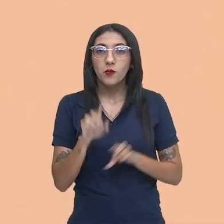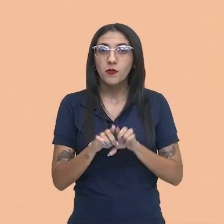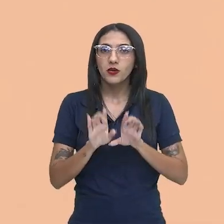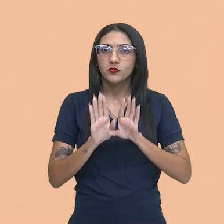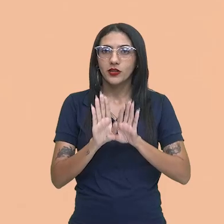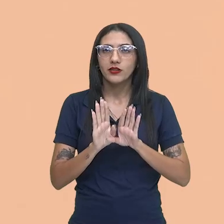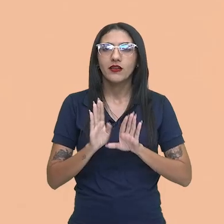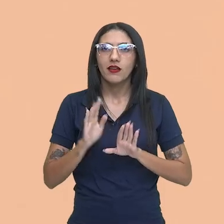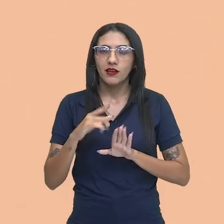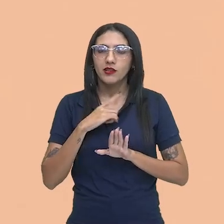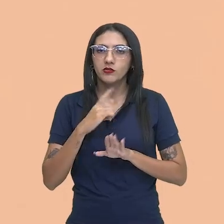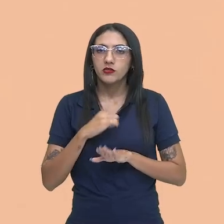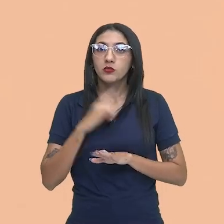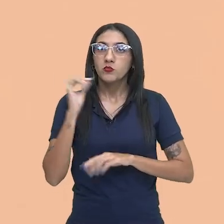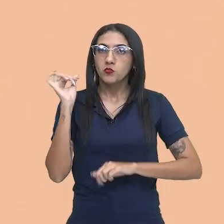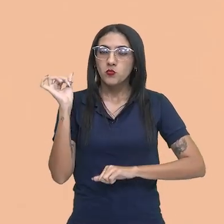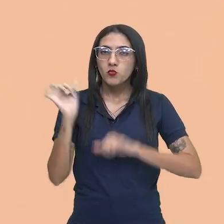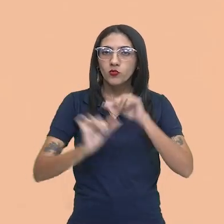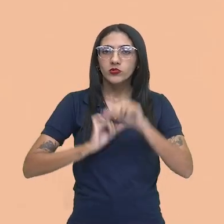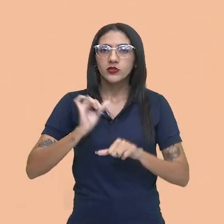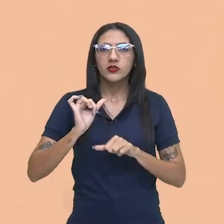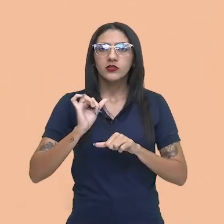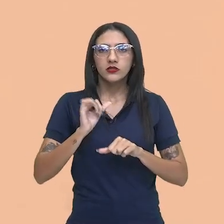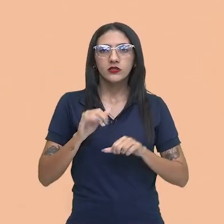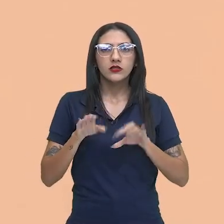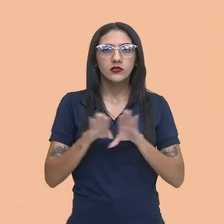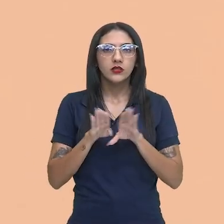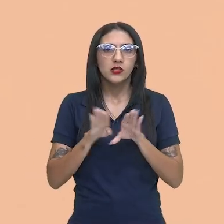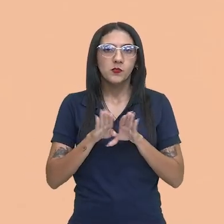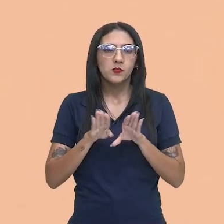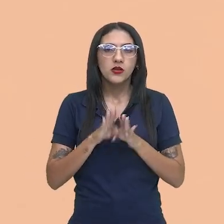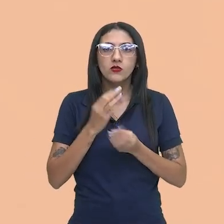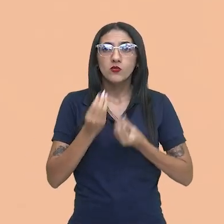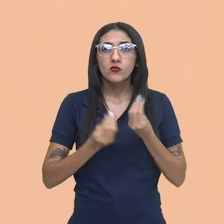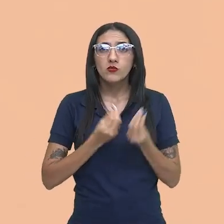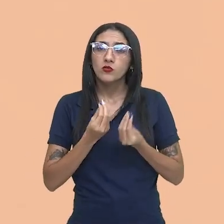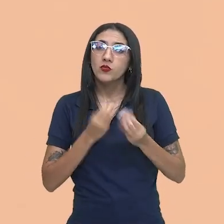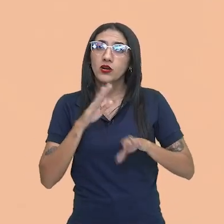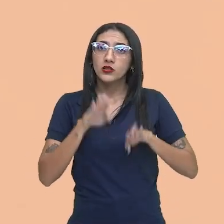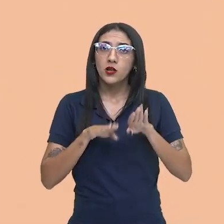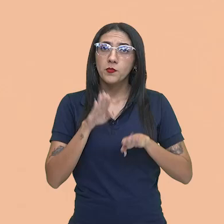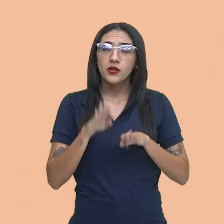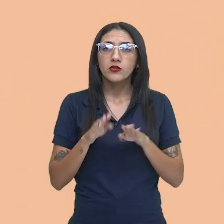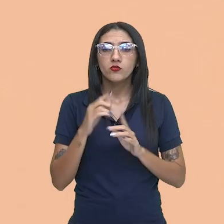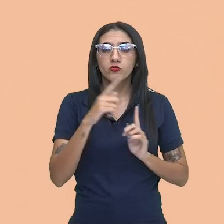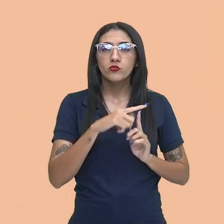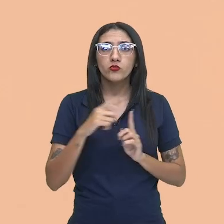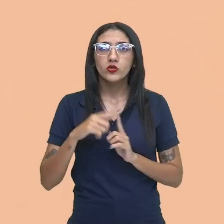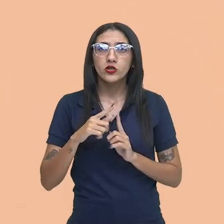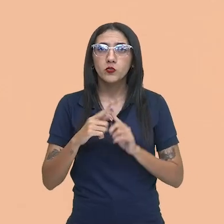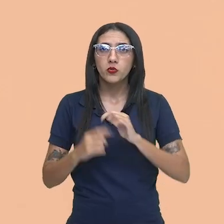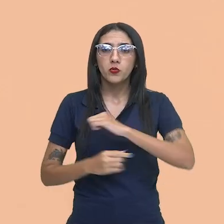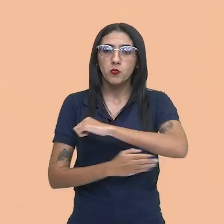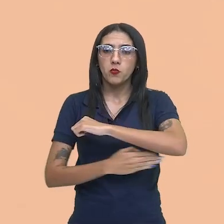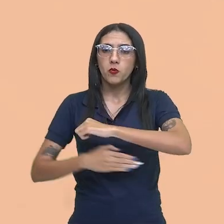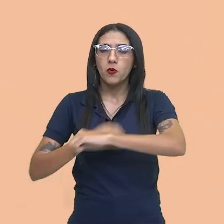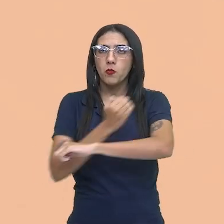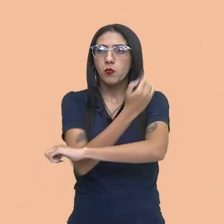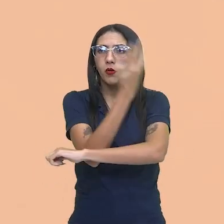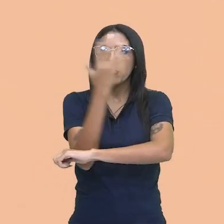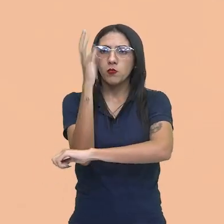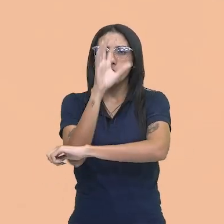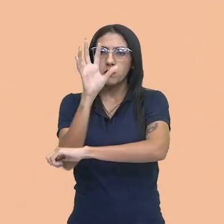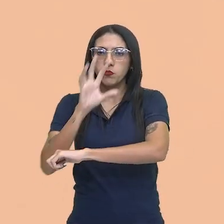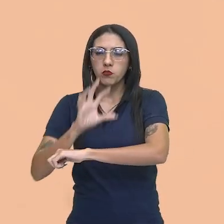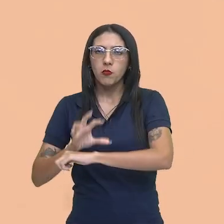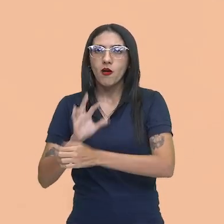vai alterar muito a questão de cada um dos biomas, de cada um dos ecossistemas que estão